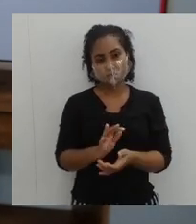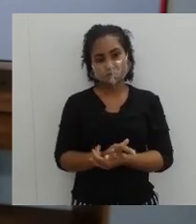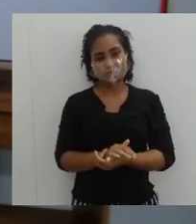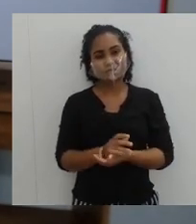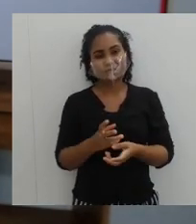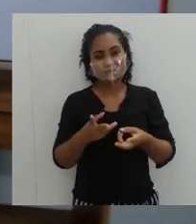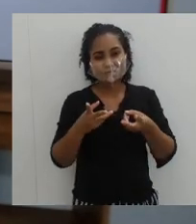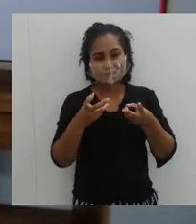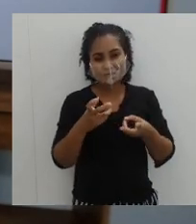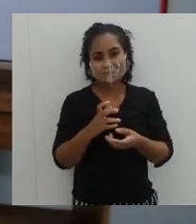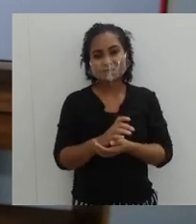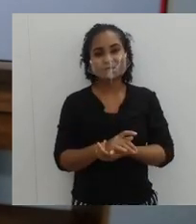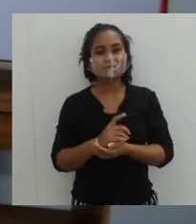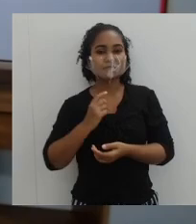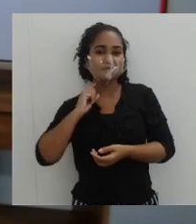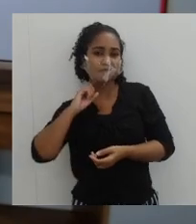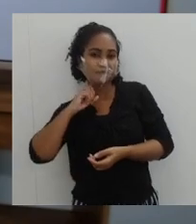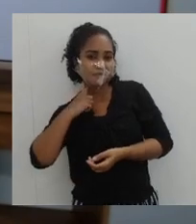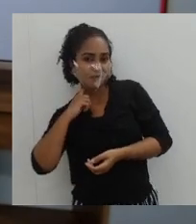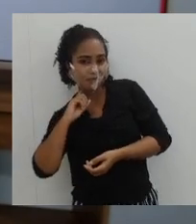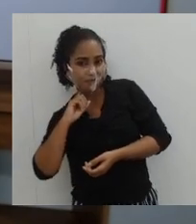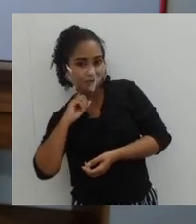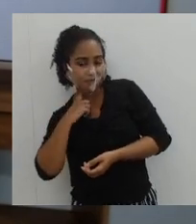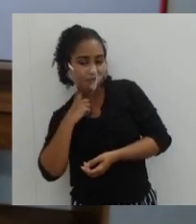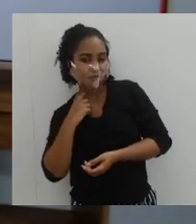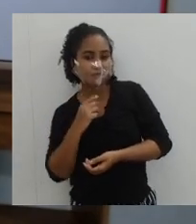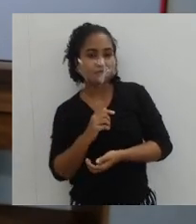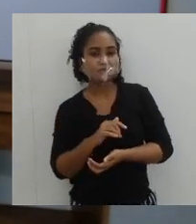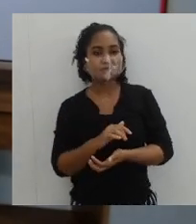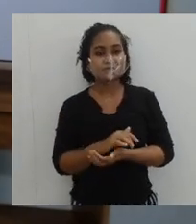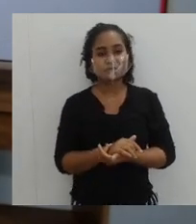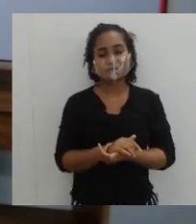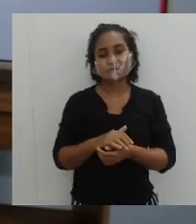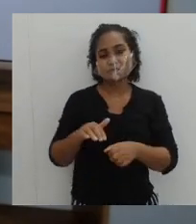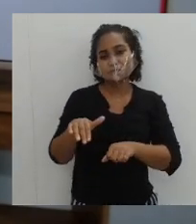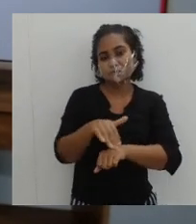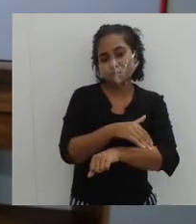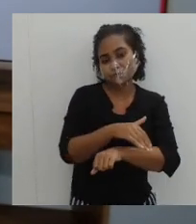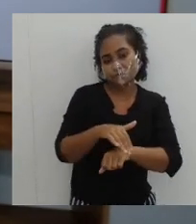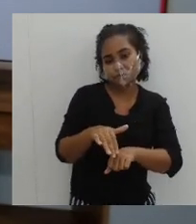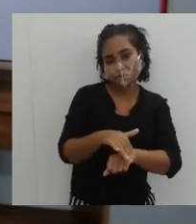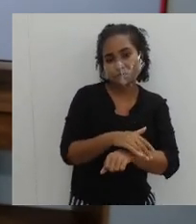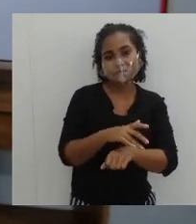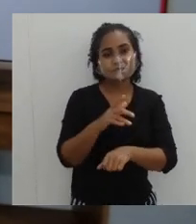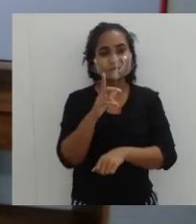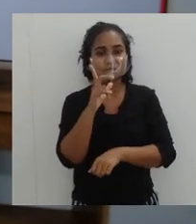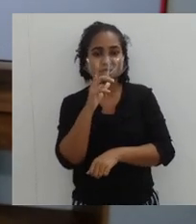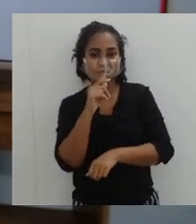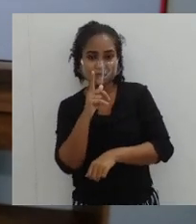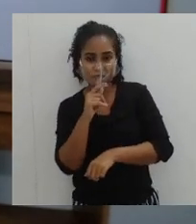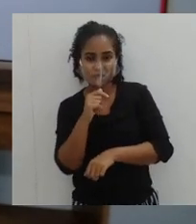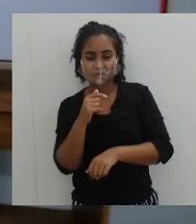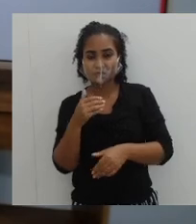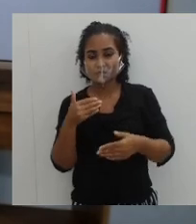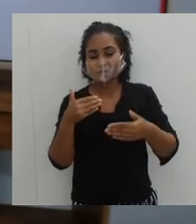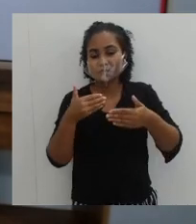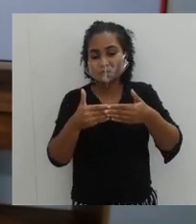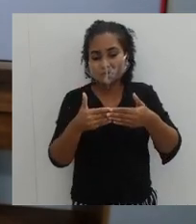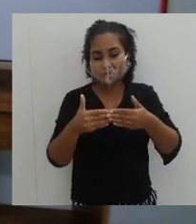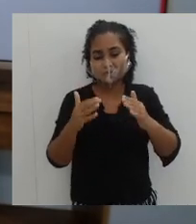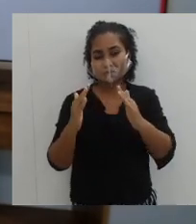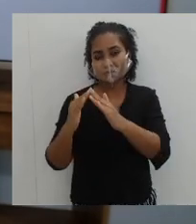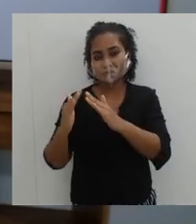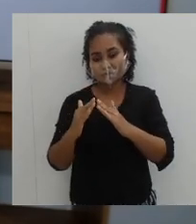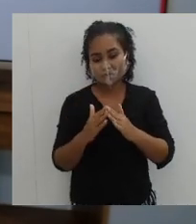a gente vê muito lixo espalhado, a gente vê muito lixo nos rios, na água, a gente vê muito lixo perto das casas,